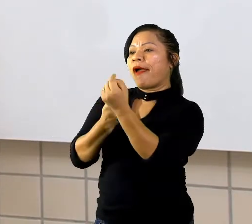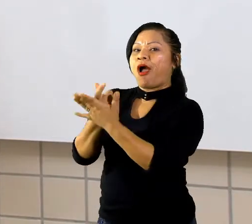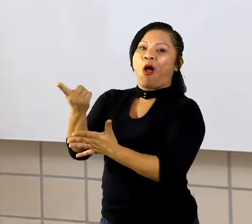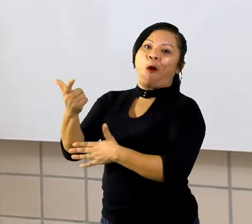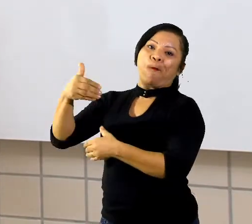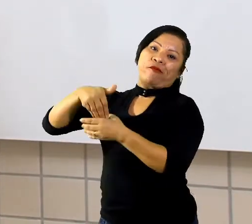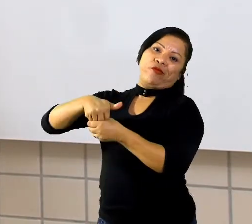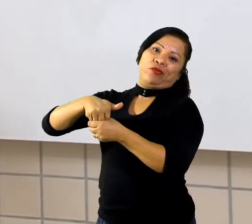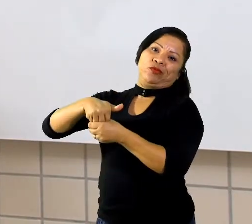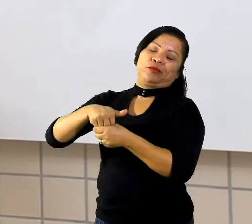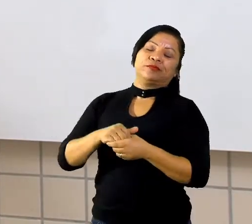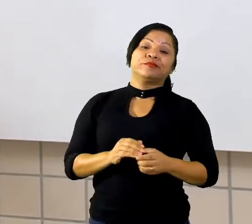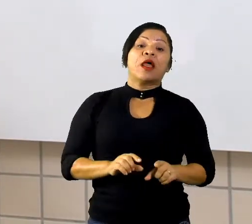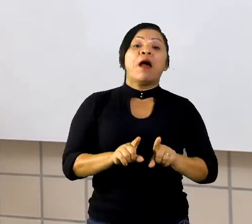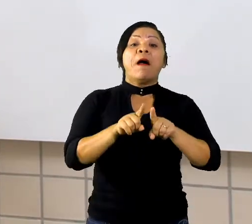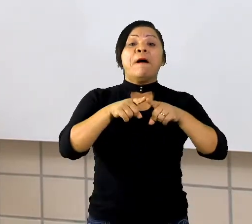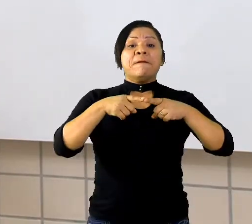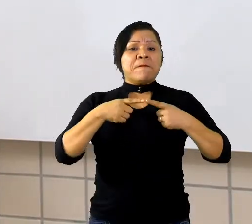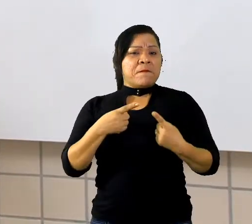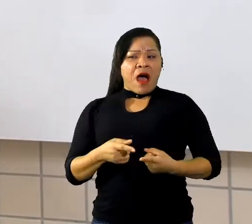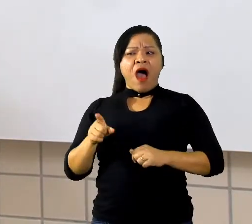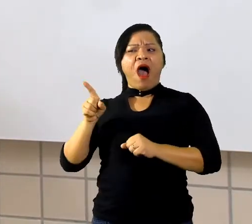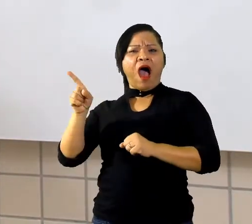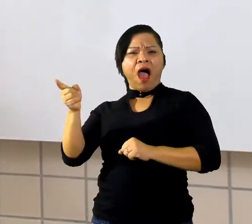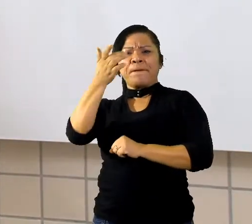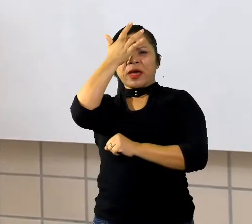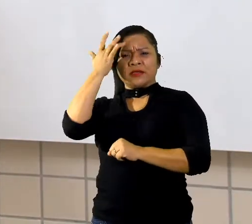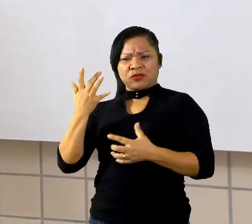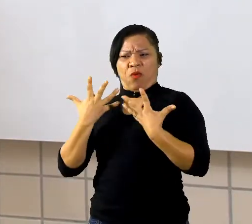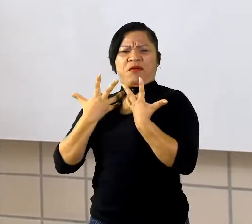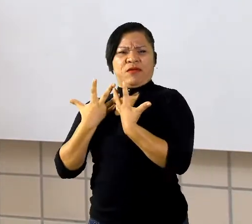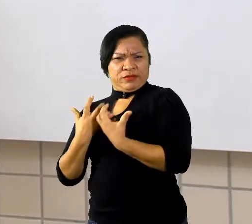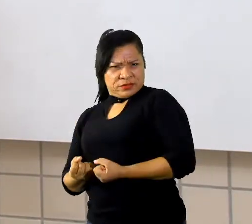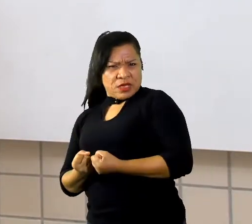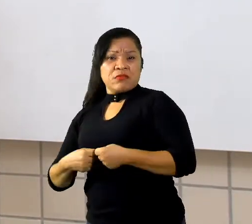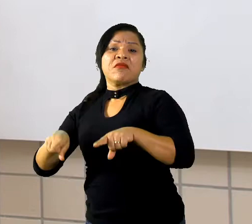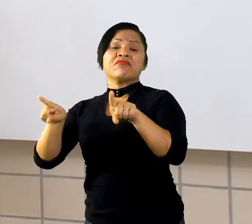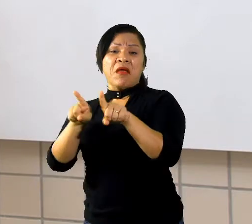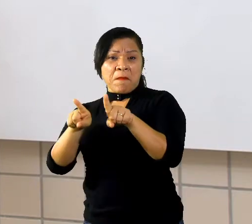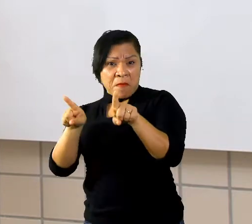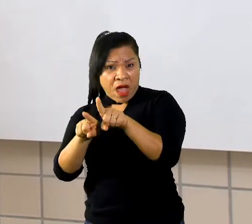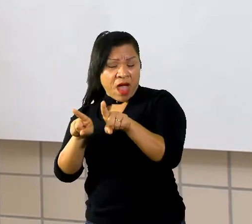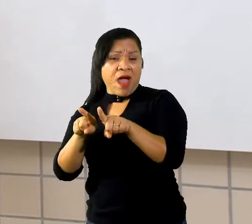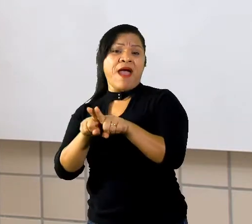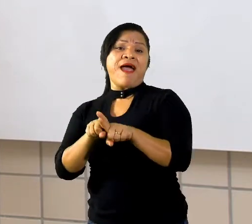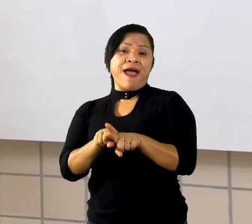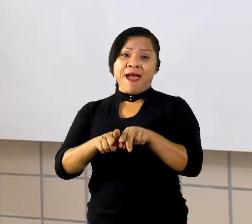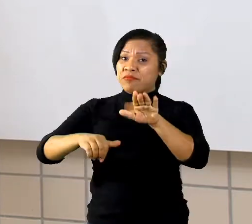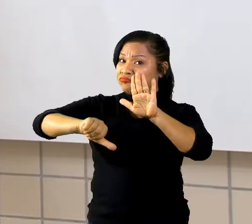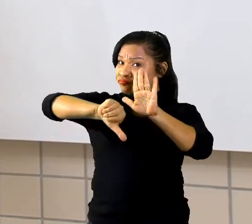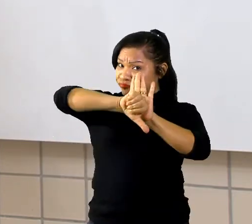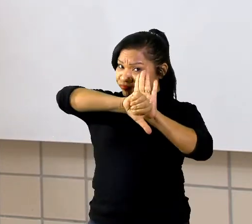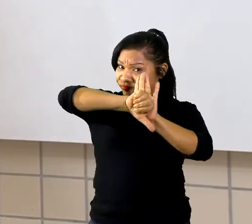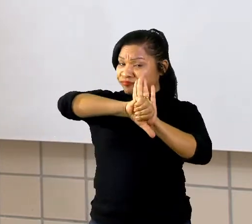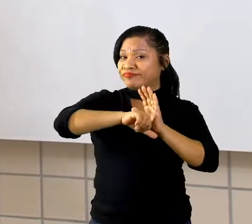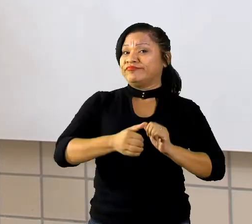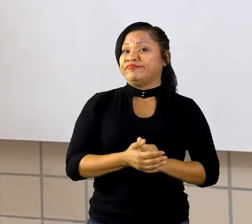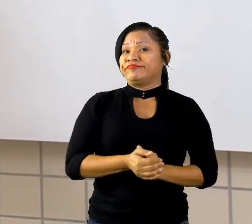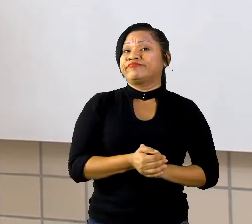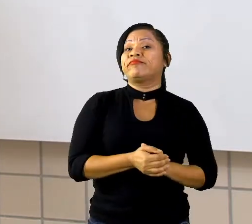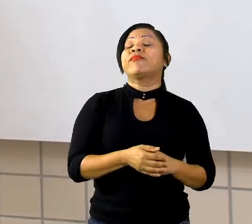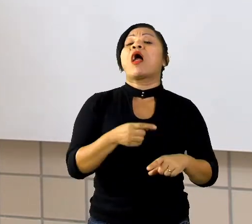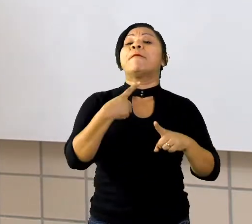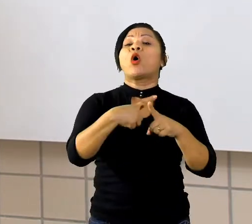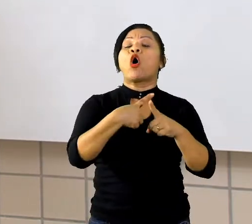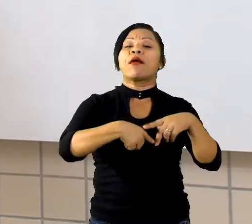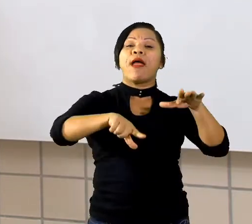Mas a pessoa que aceita o presente também está cometendo um crime. E aí a lei diz que esse é o